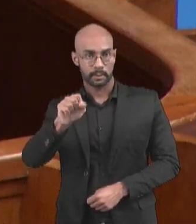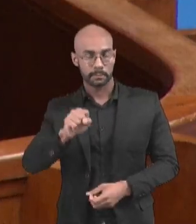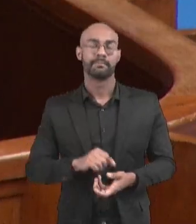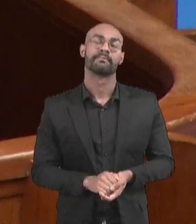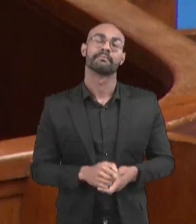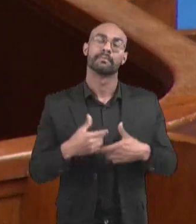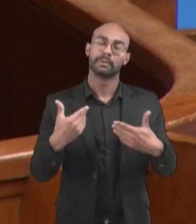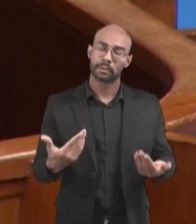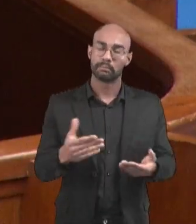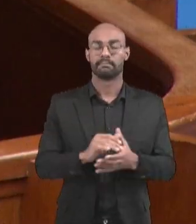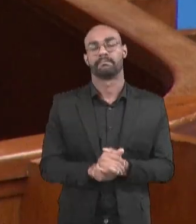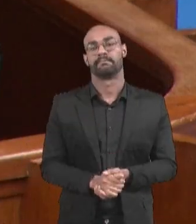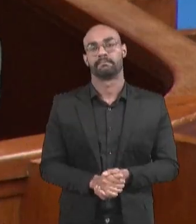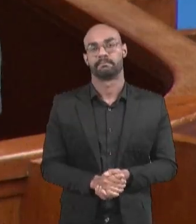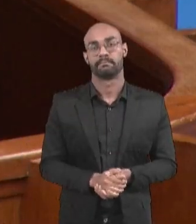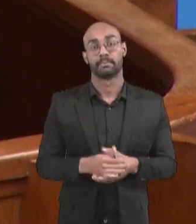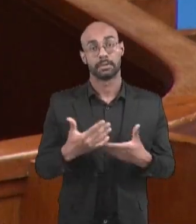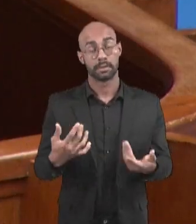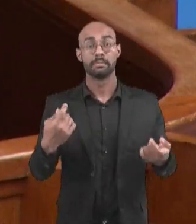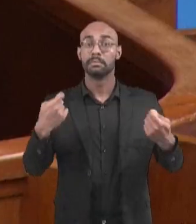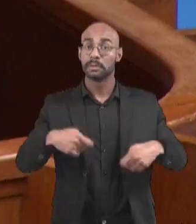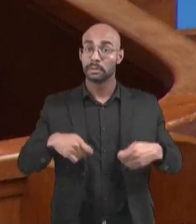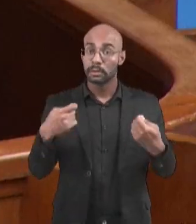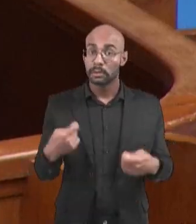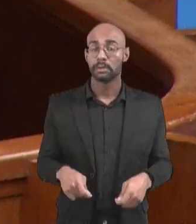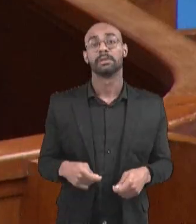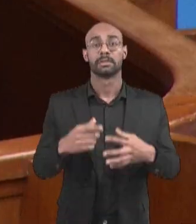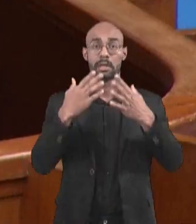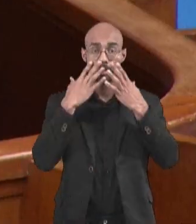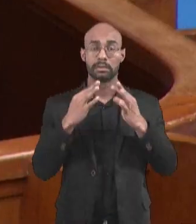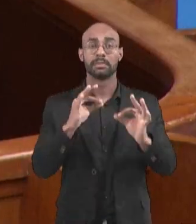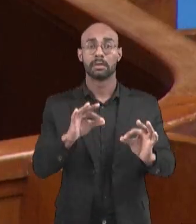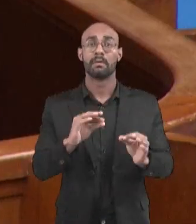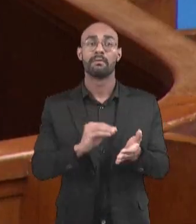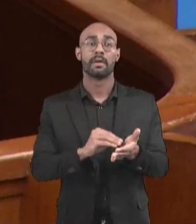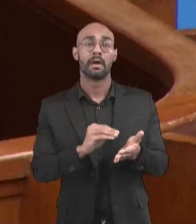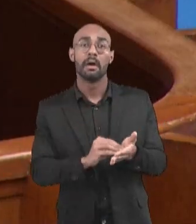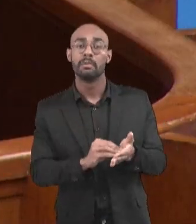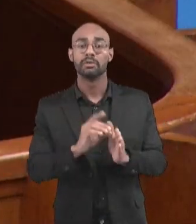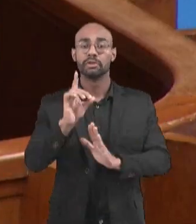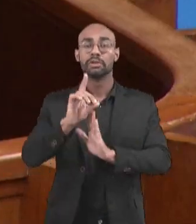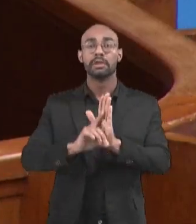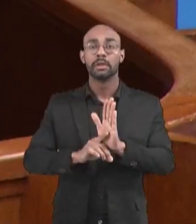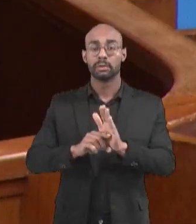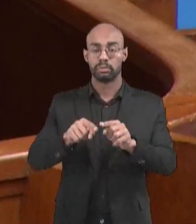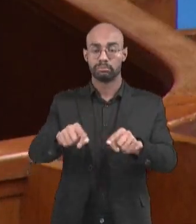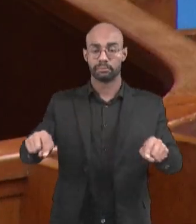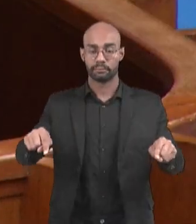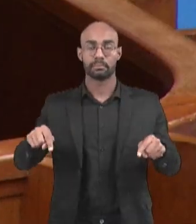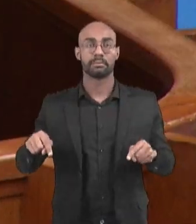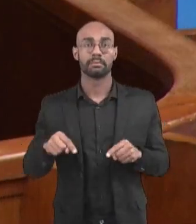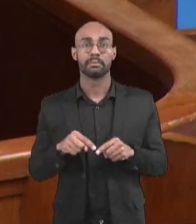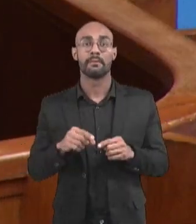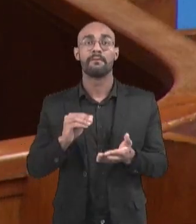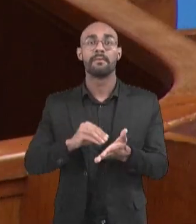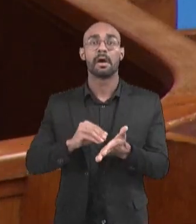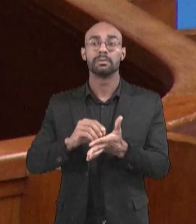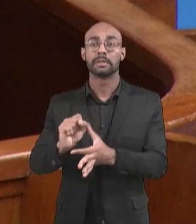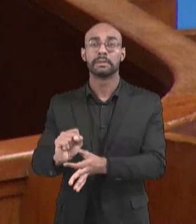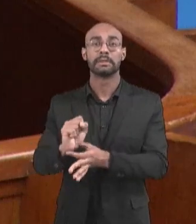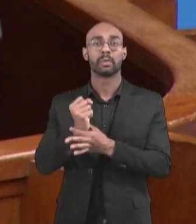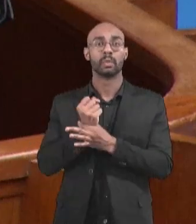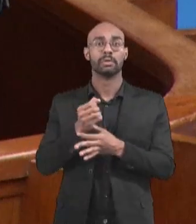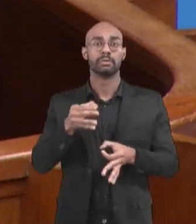o setor produtivo, porque você fica sem direito da propriedade, você fica sem segurança